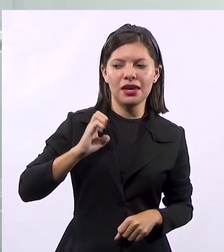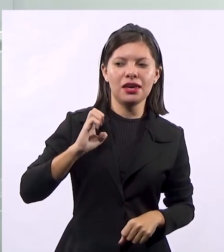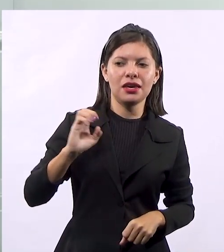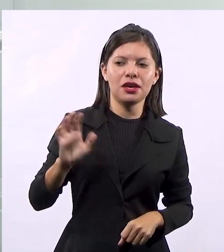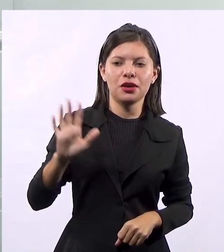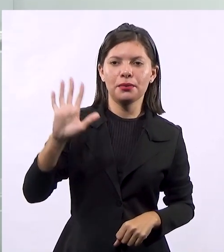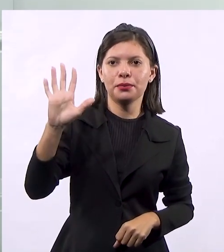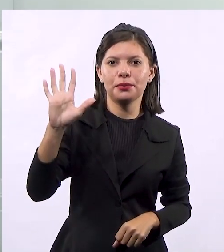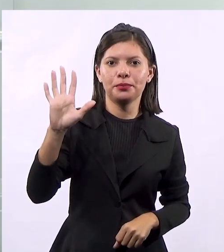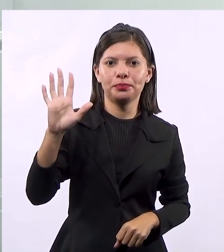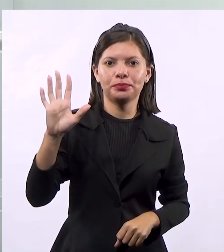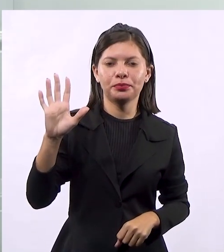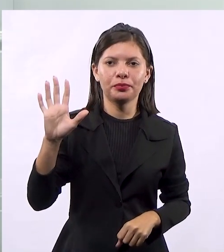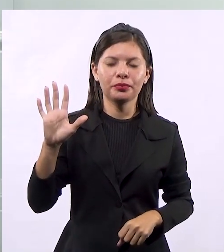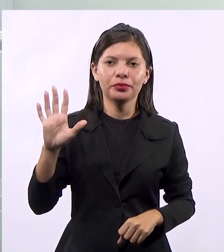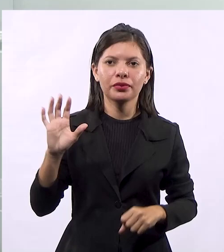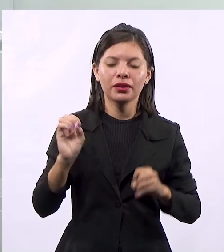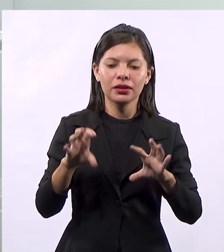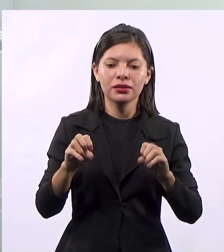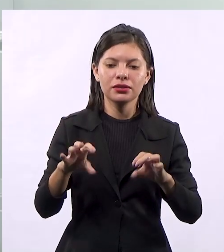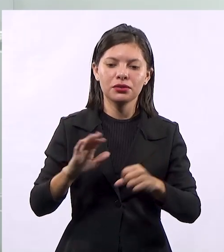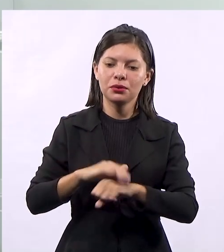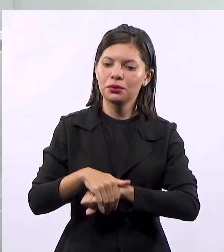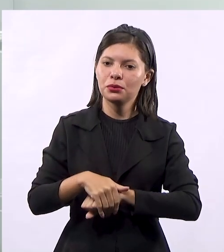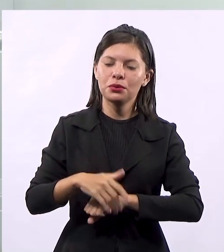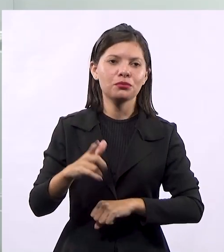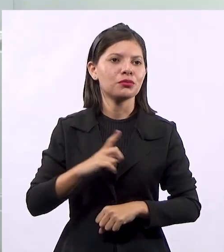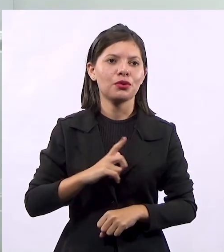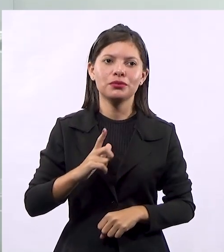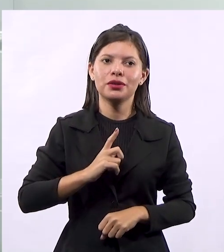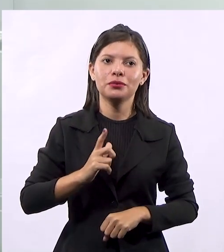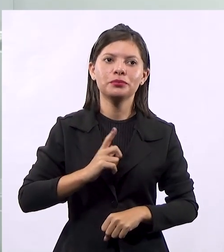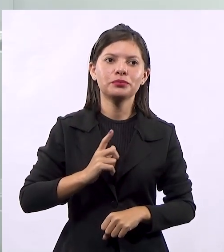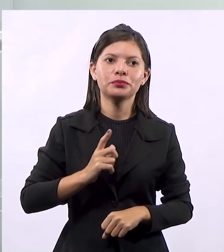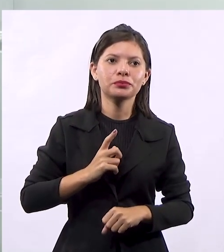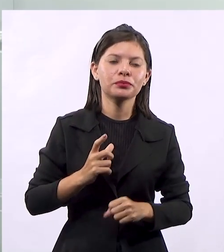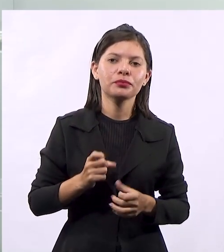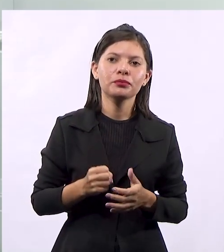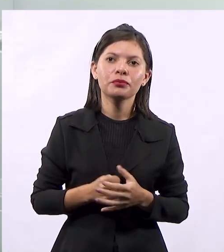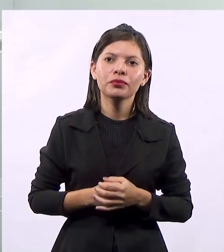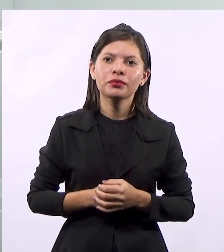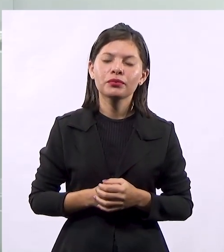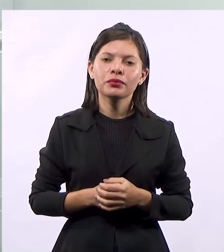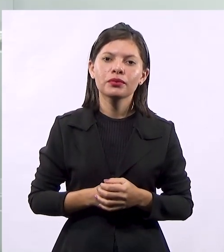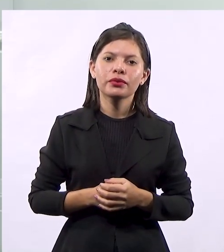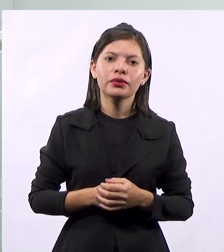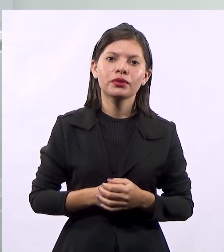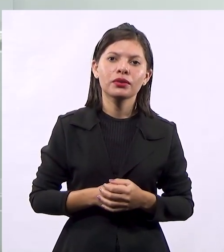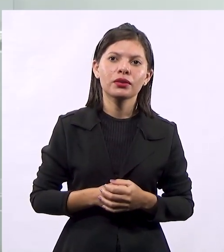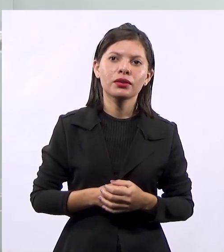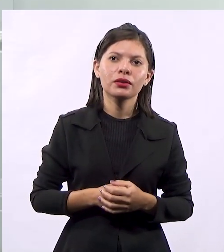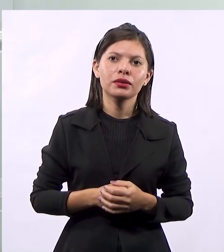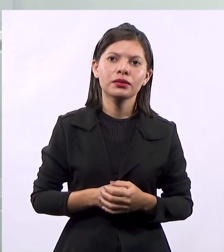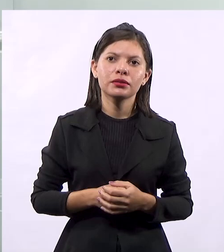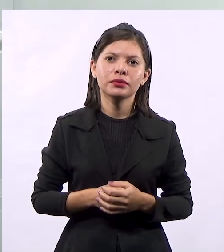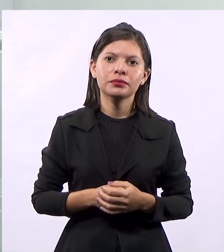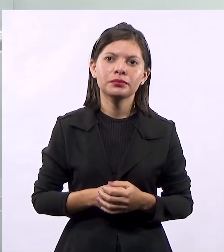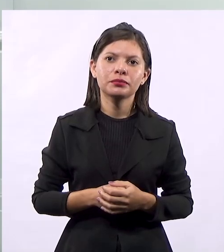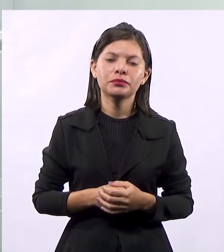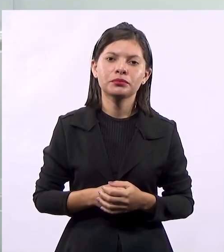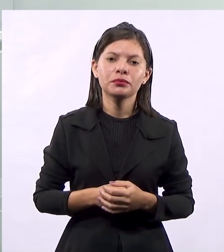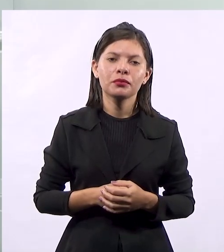ensino noturno, do ponto de vista que é um ensino para quem trabalha. Porque na grande parte dos países desenvolvidos, o